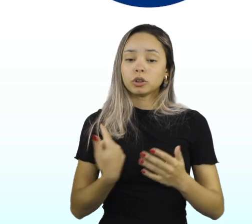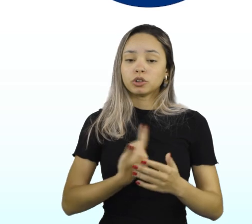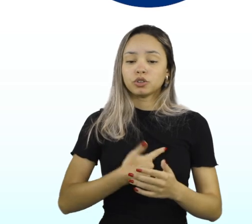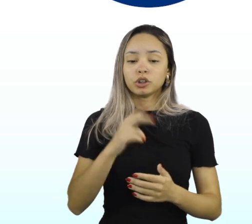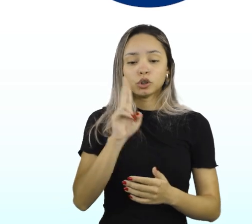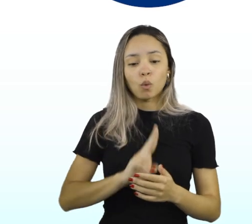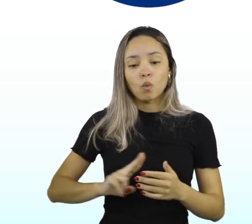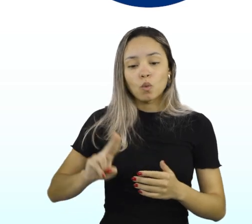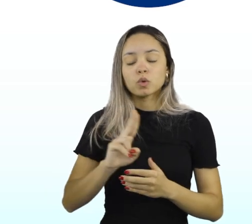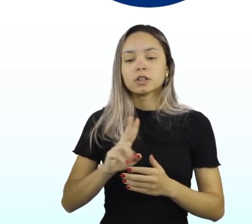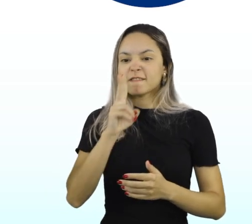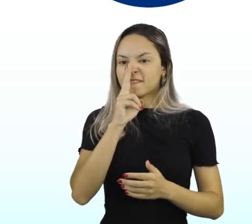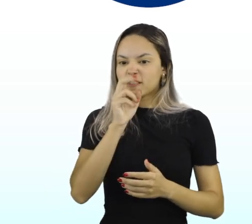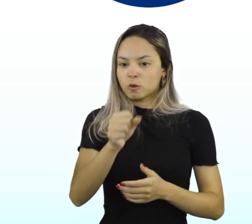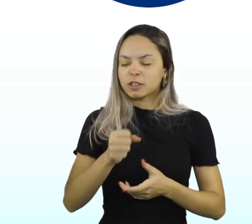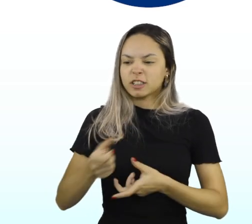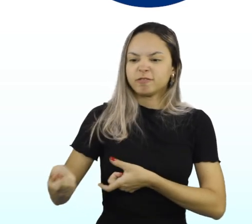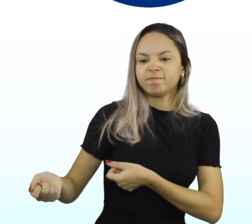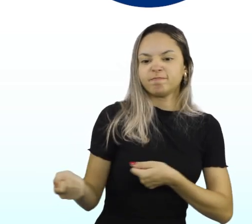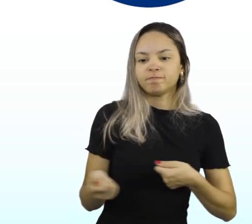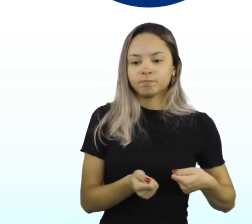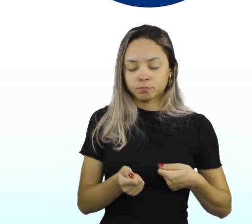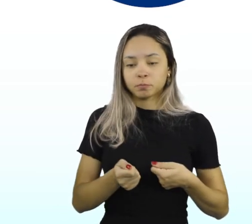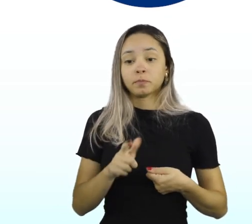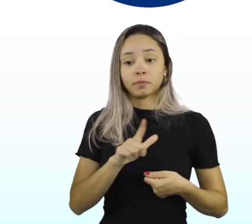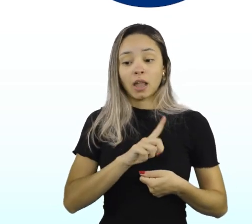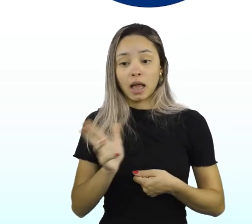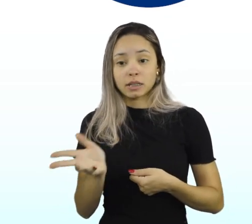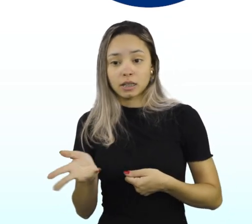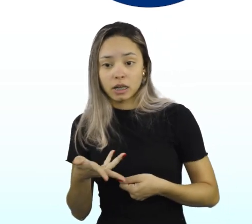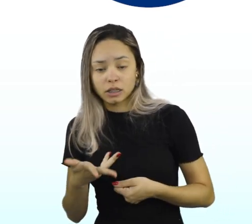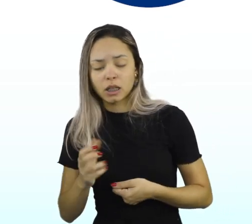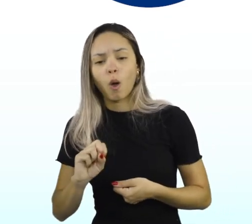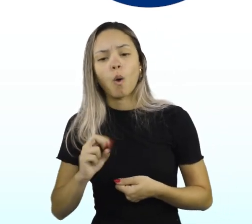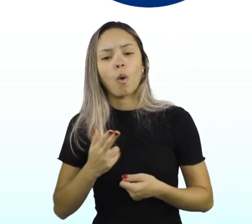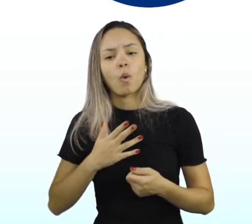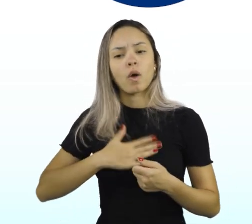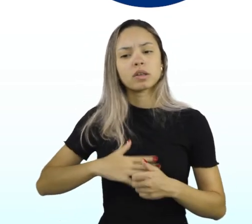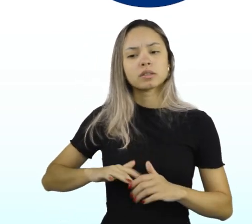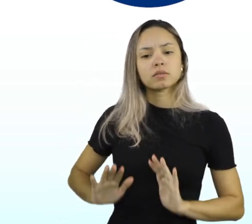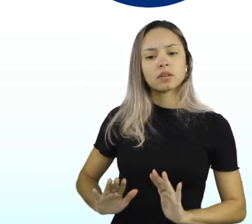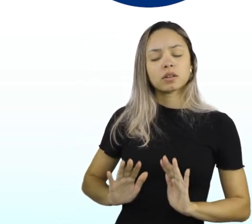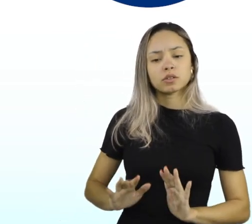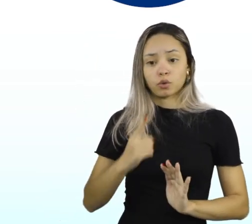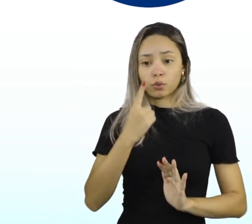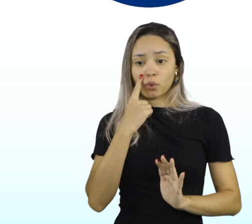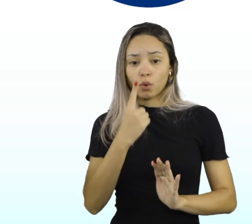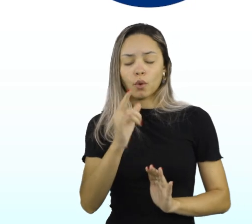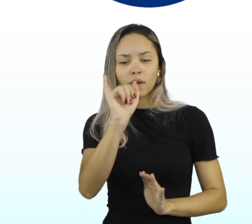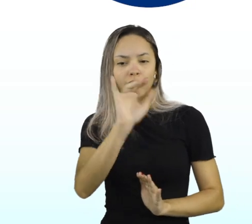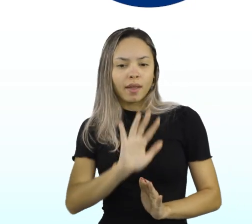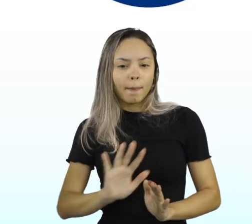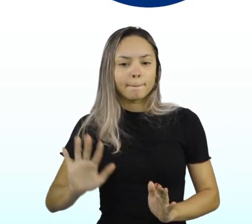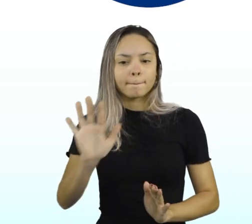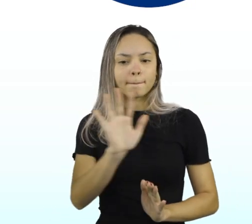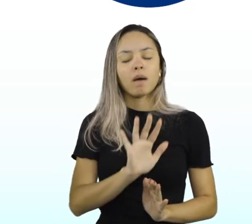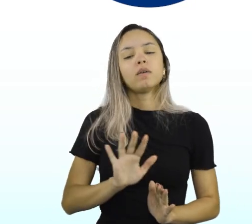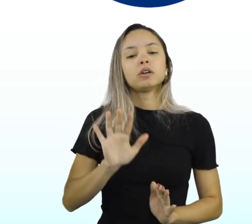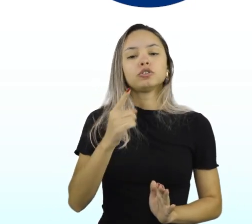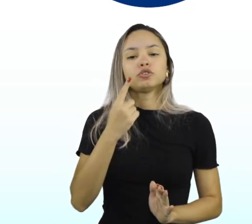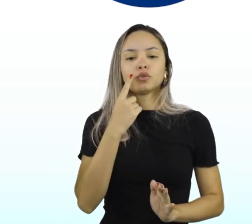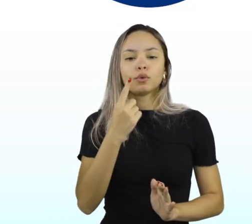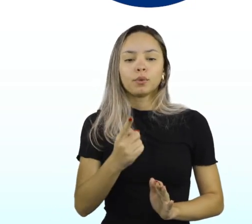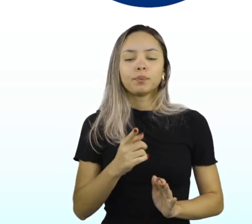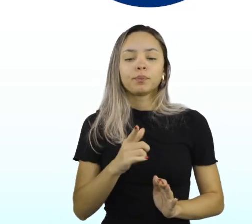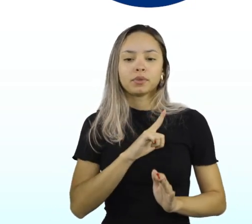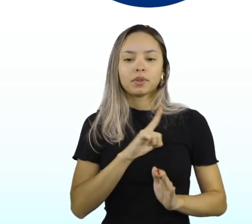esse objeto ele sofre uma aceleração ou desaceleração. Veja aqui nessa imagem em câmera lenta, a bolinha, ela